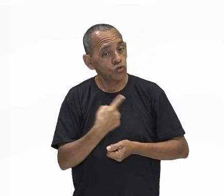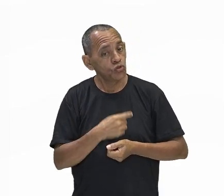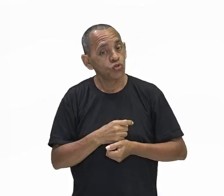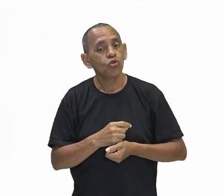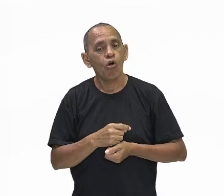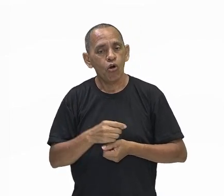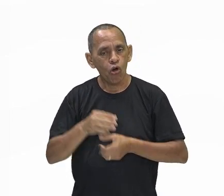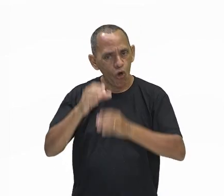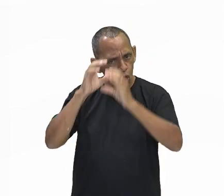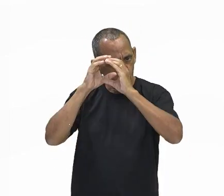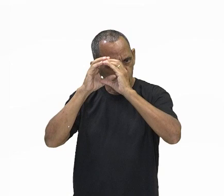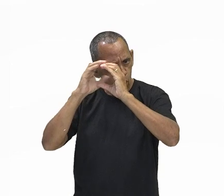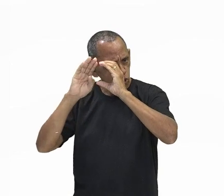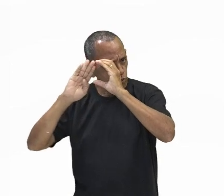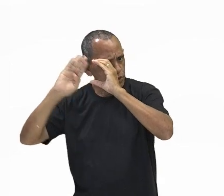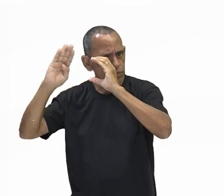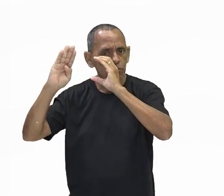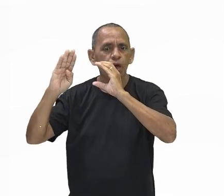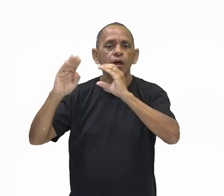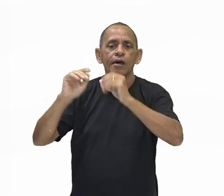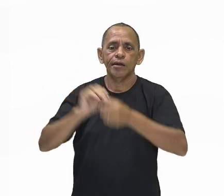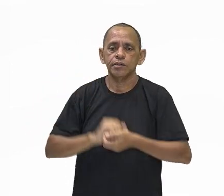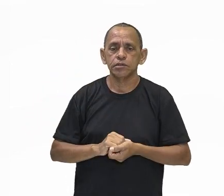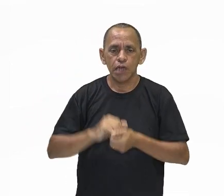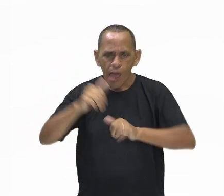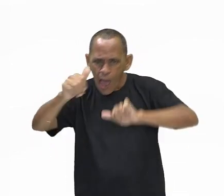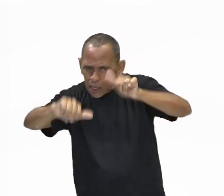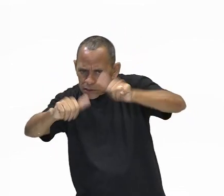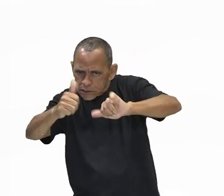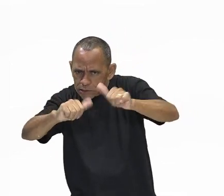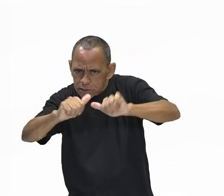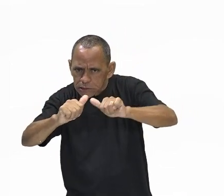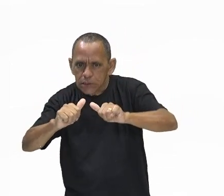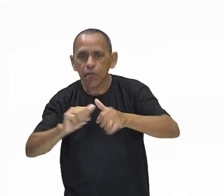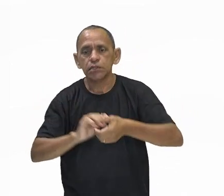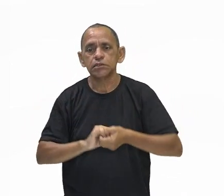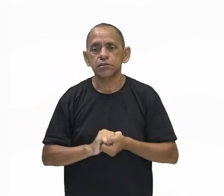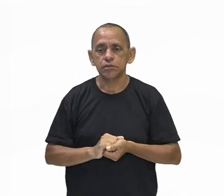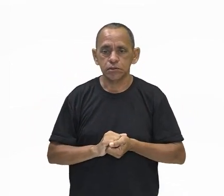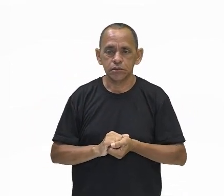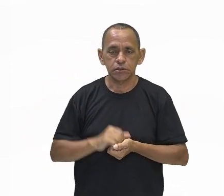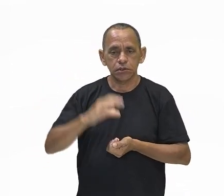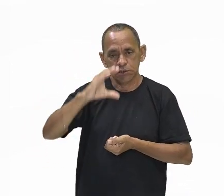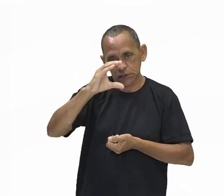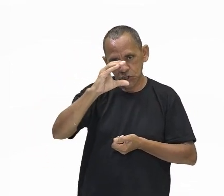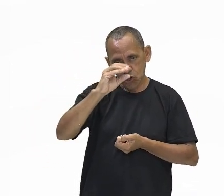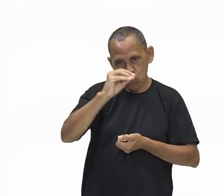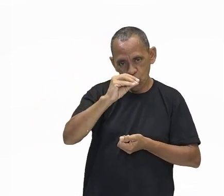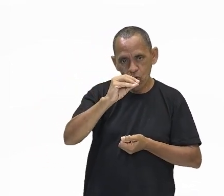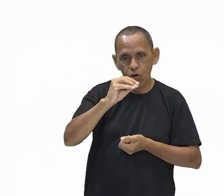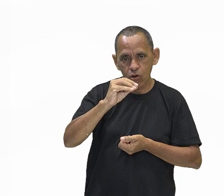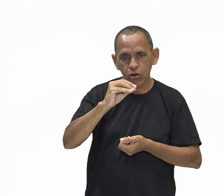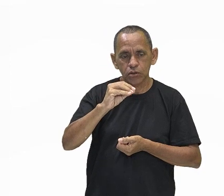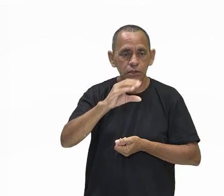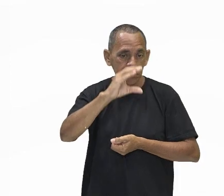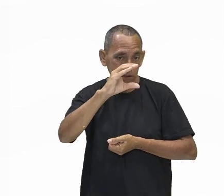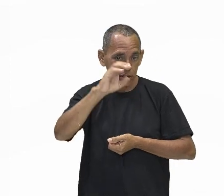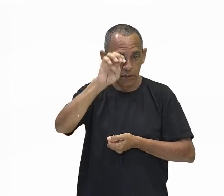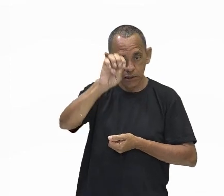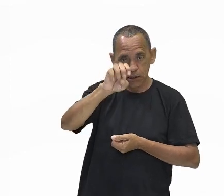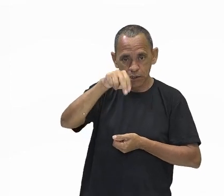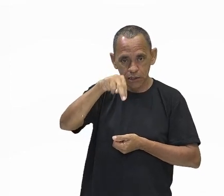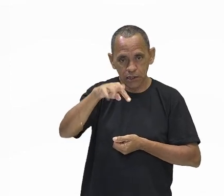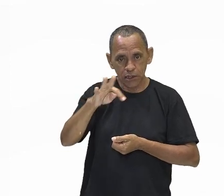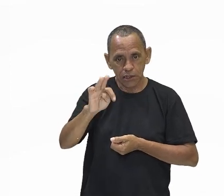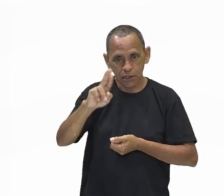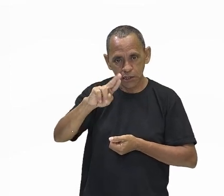pontos essenciais aí para a análise da lente. CO é o centro óptico, que nós vamos colocar C ou O, tudo bem? O